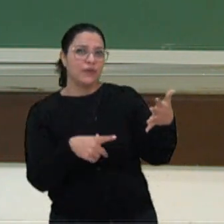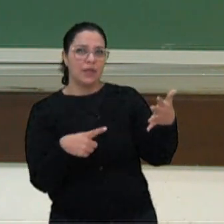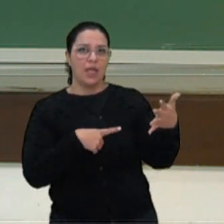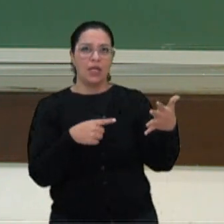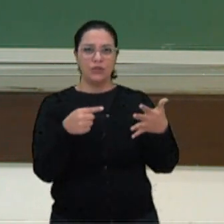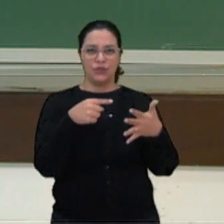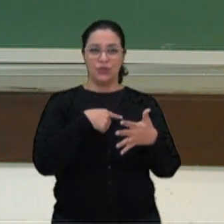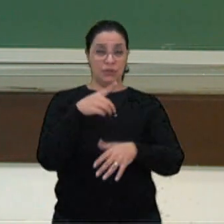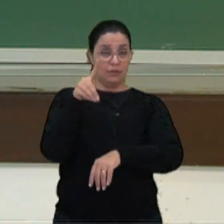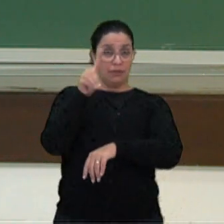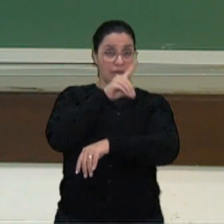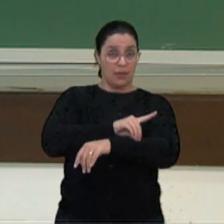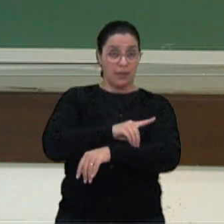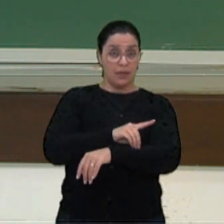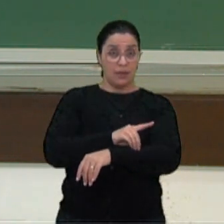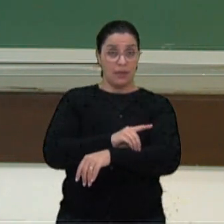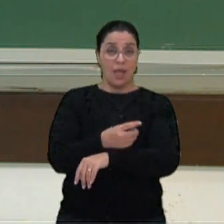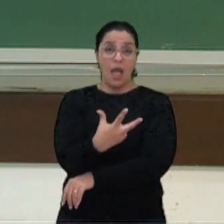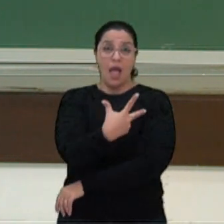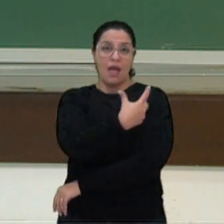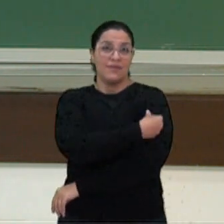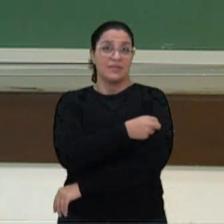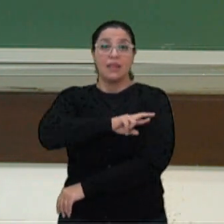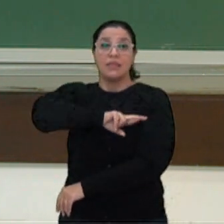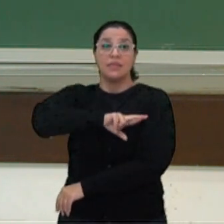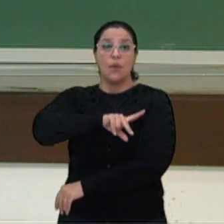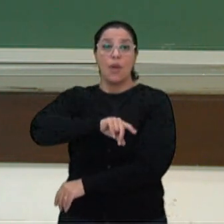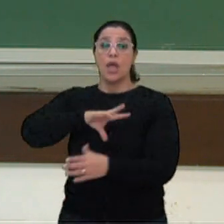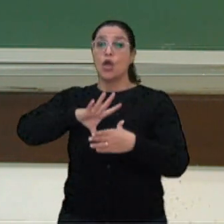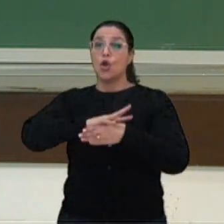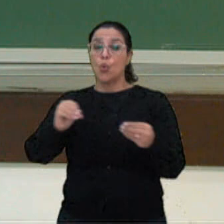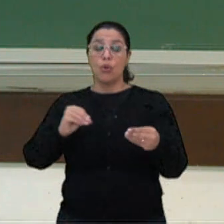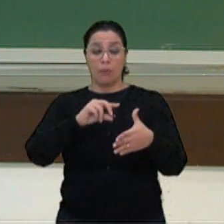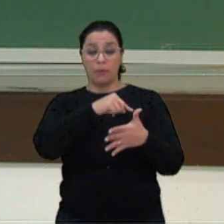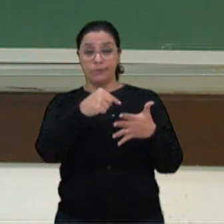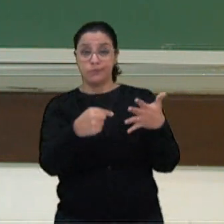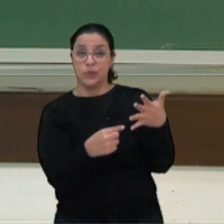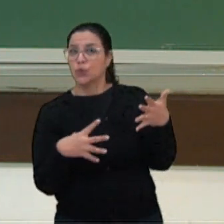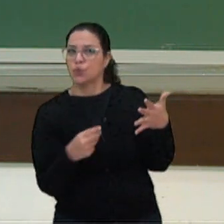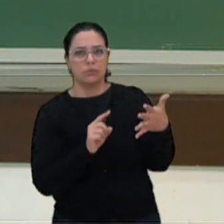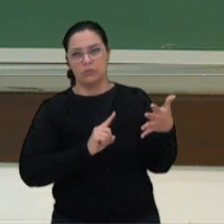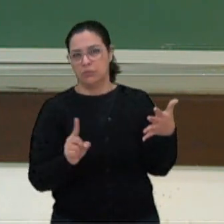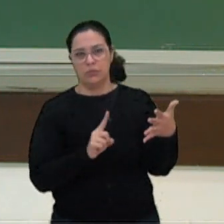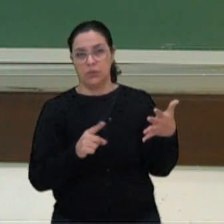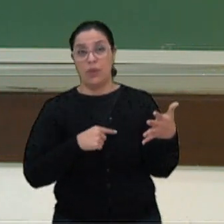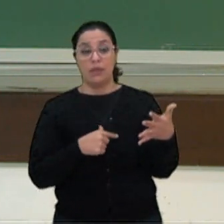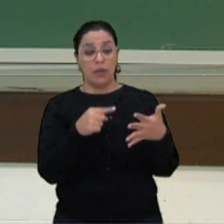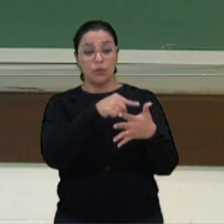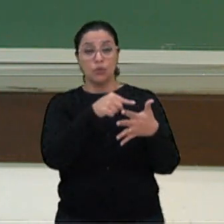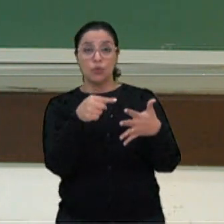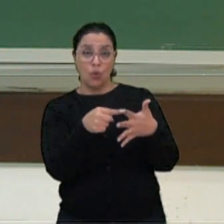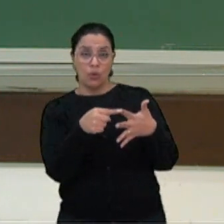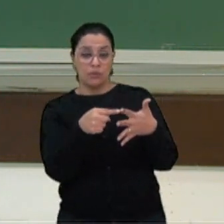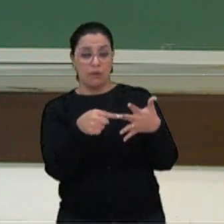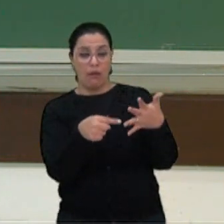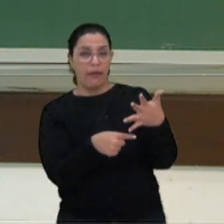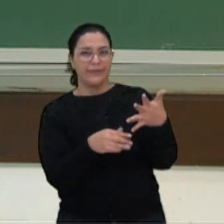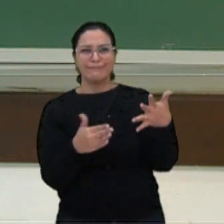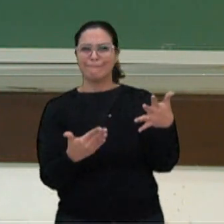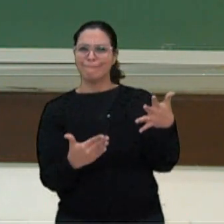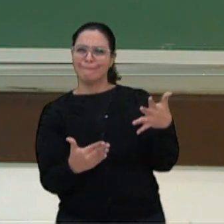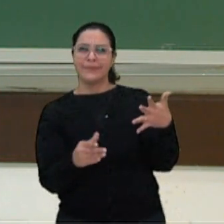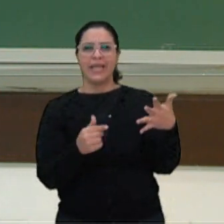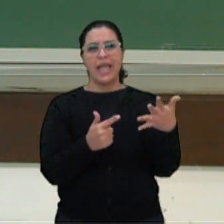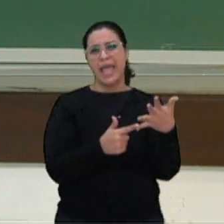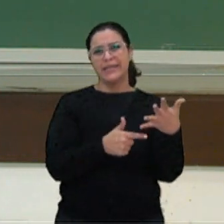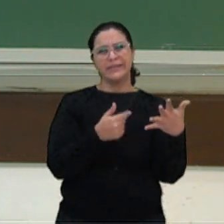essa vacina, que é a Dengvax, ela não é eficiente para os 5 tipos. Ela é eficiente ali para 2. O resto é meia boca e tem